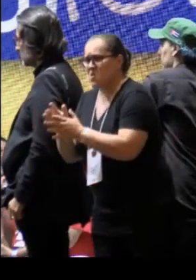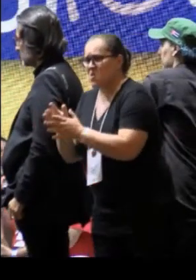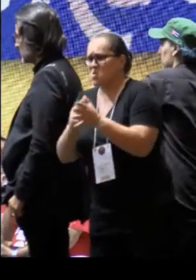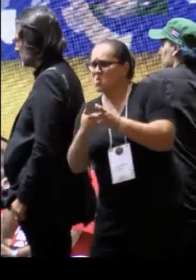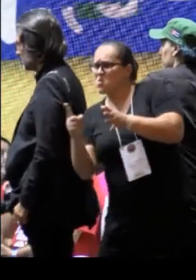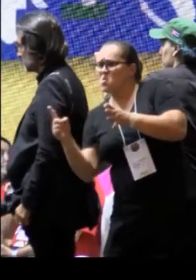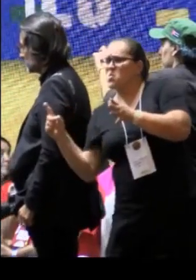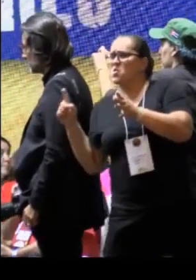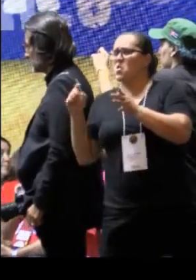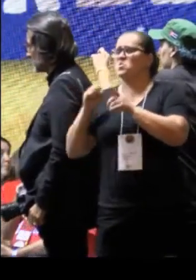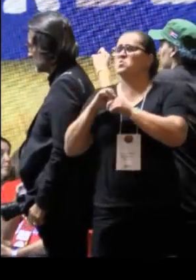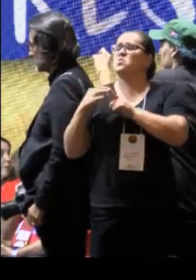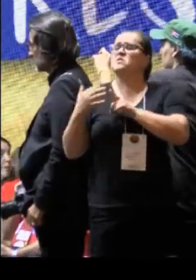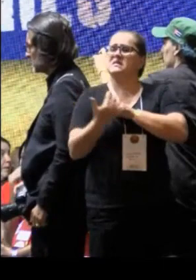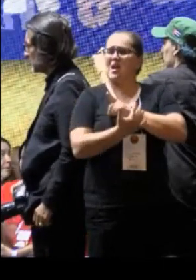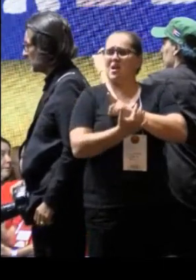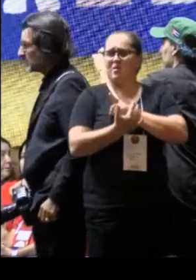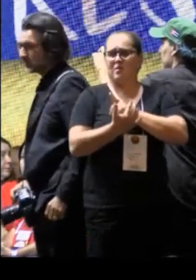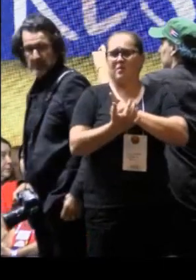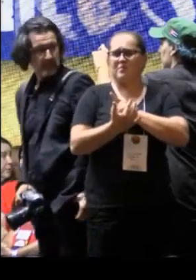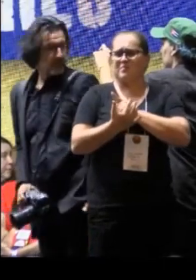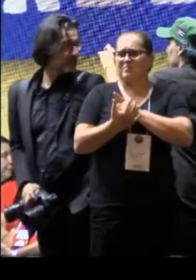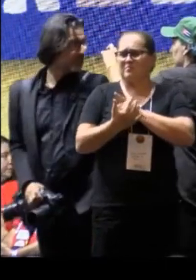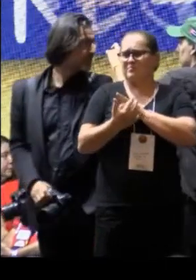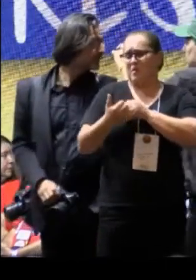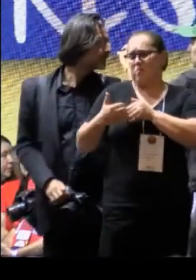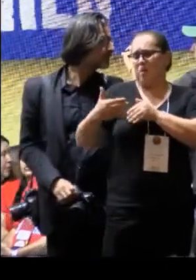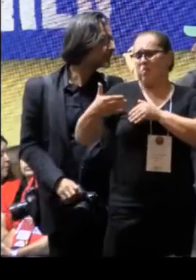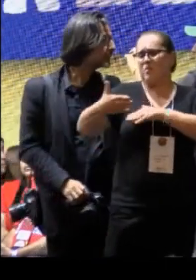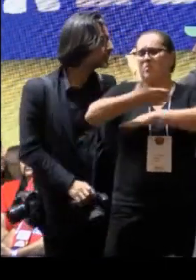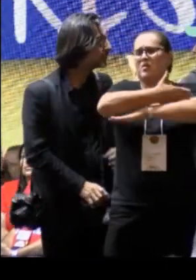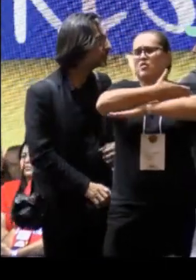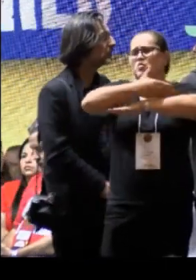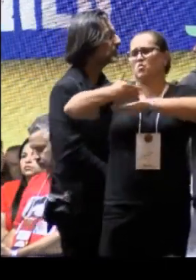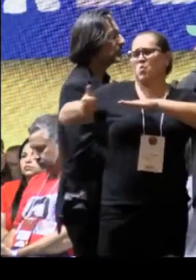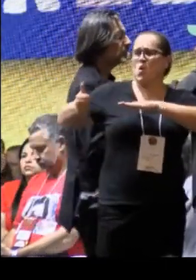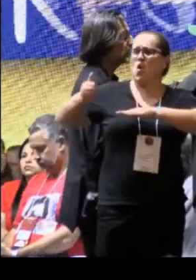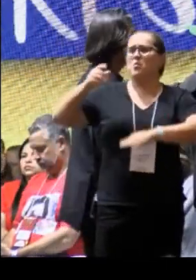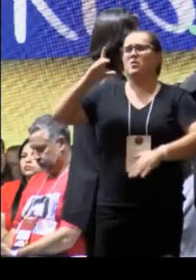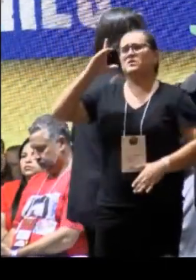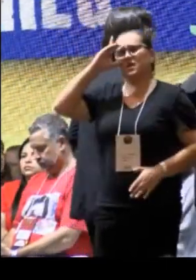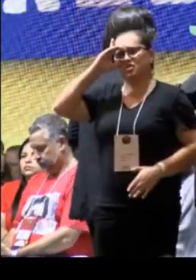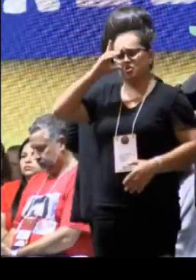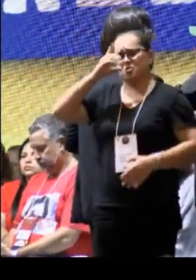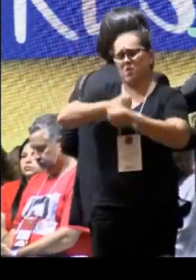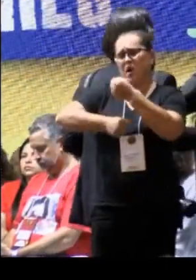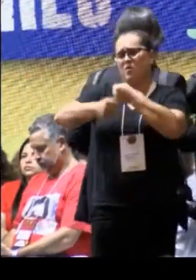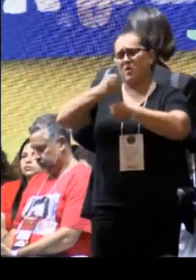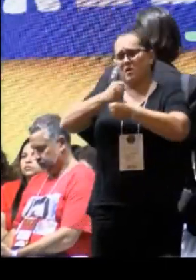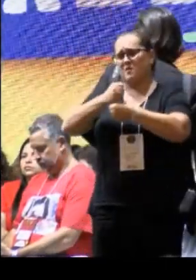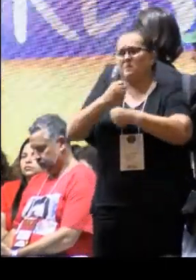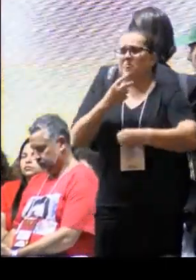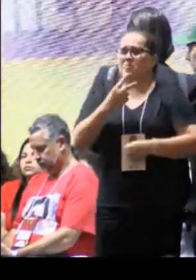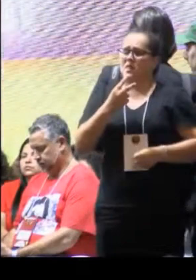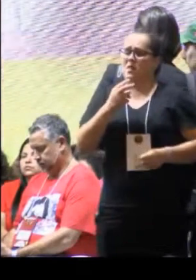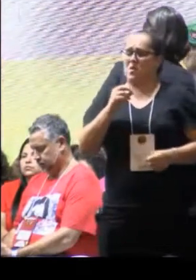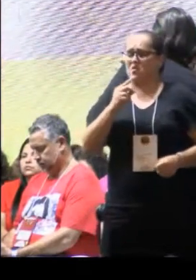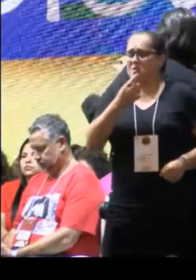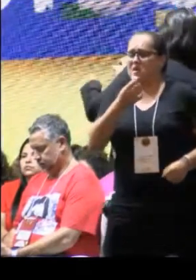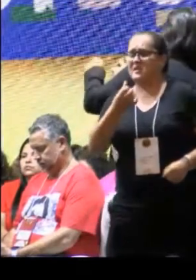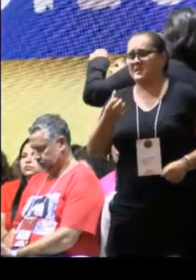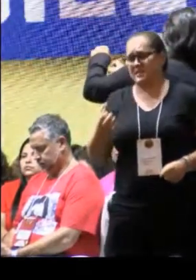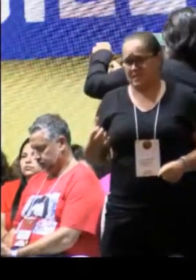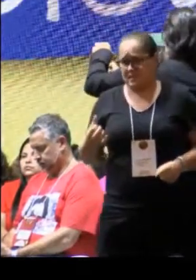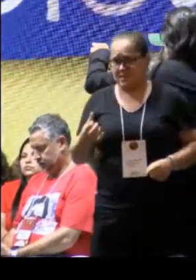como voltou a ter desde o golpe contra a companheira Dilma em 2016. A autocrítica